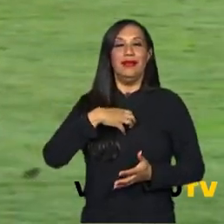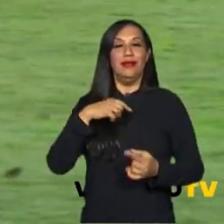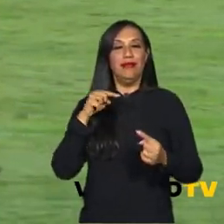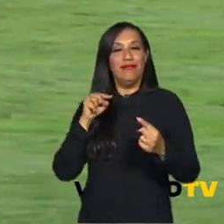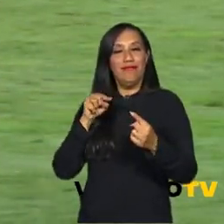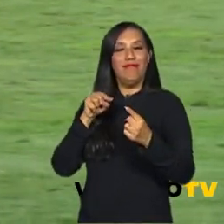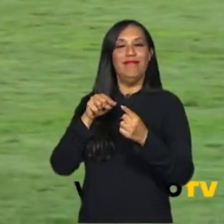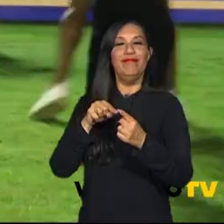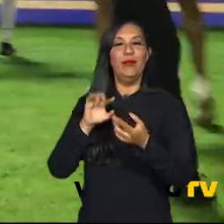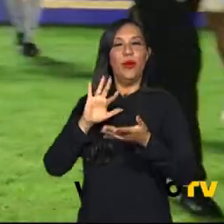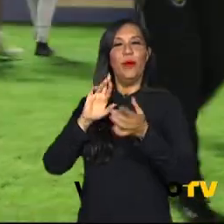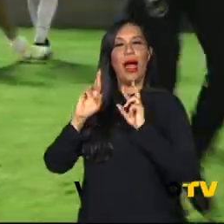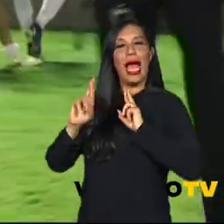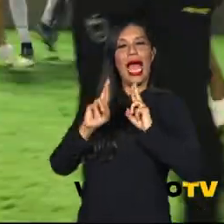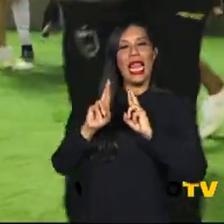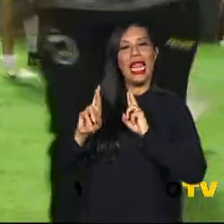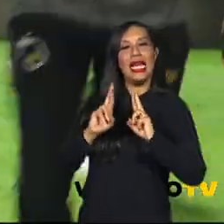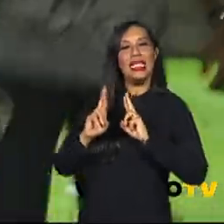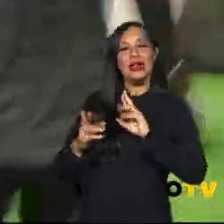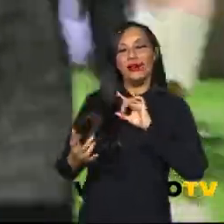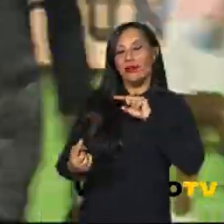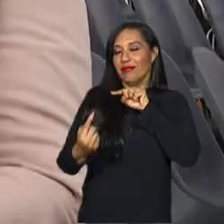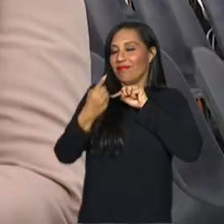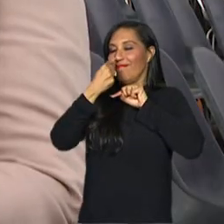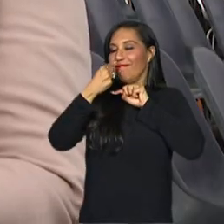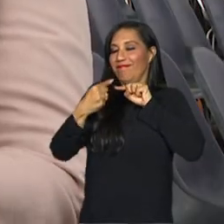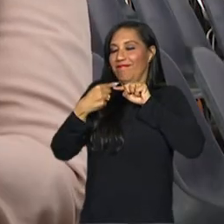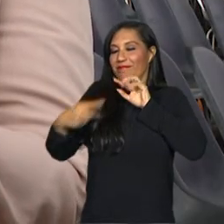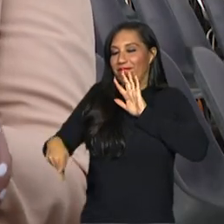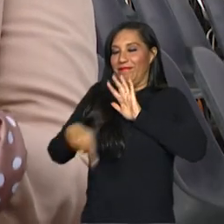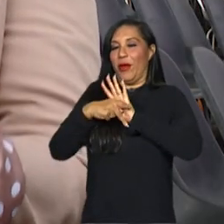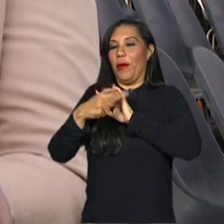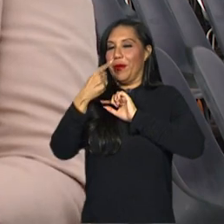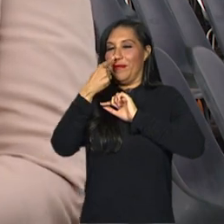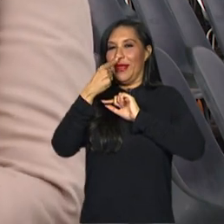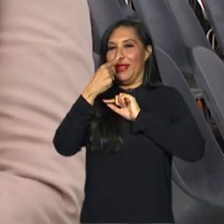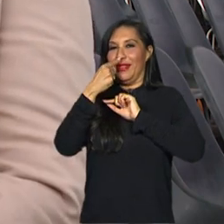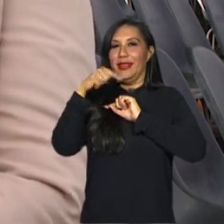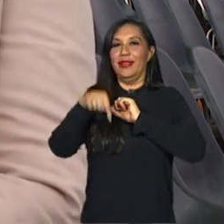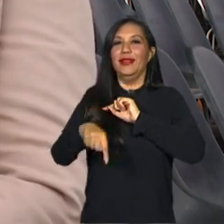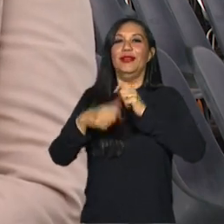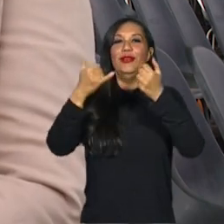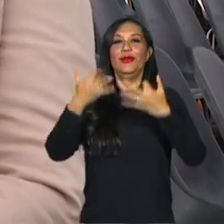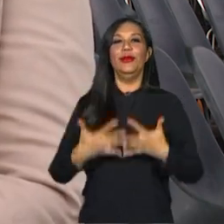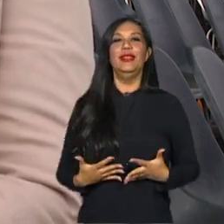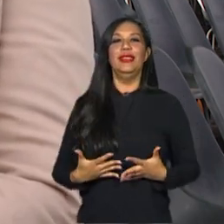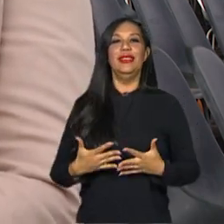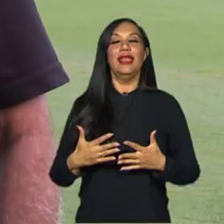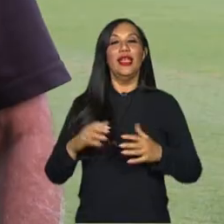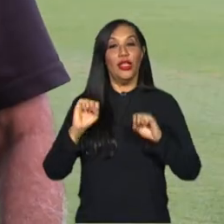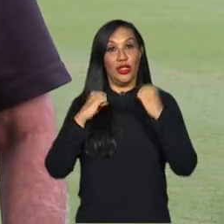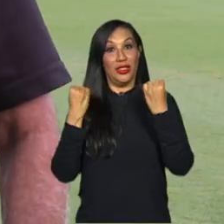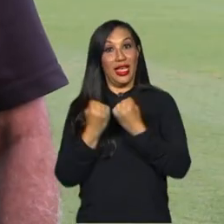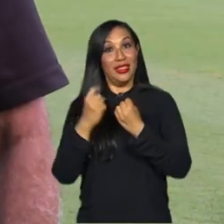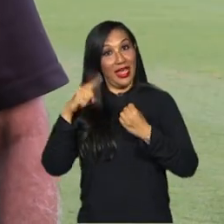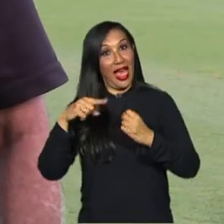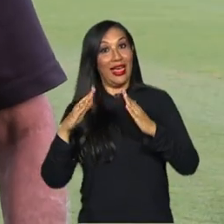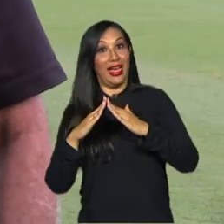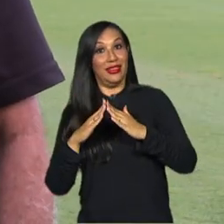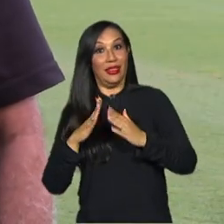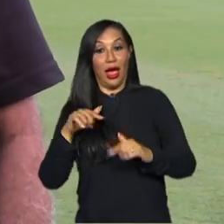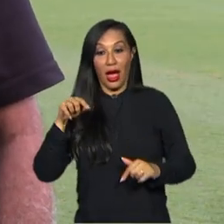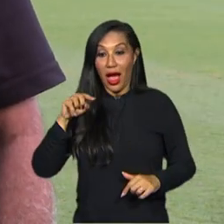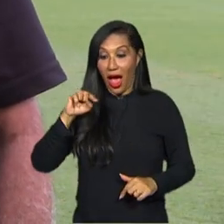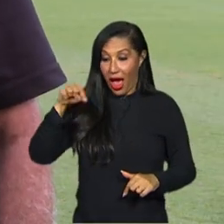lugar uma relação de proximidade, de pertencimento. A gente costuma chamar os estádios de casa. Aqui é a segunda